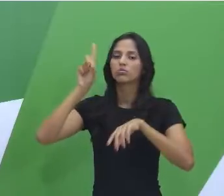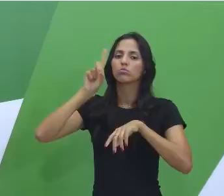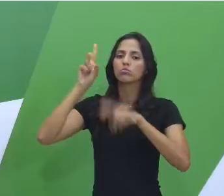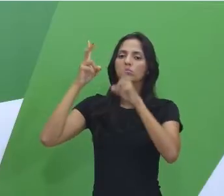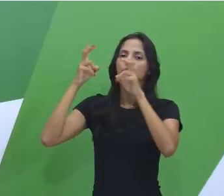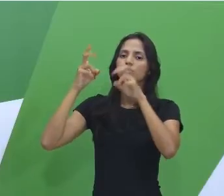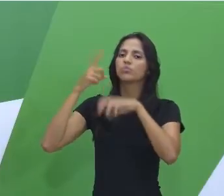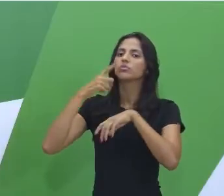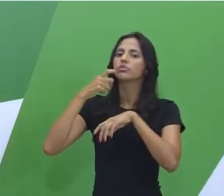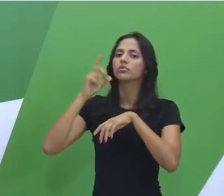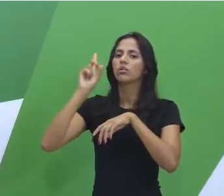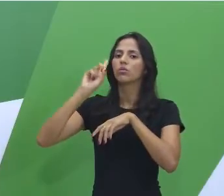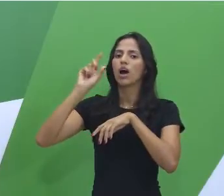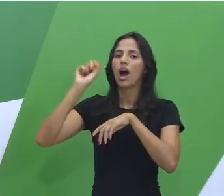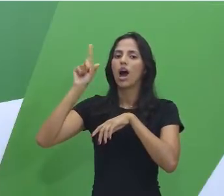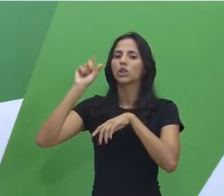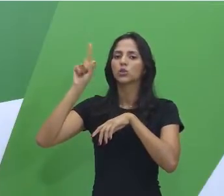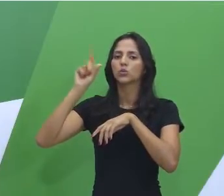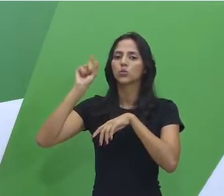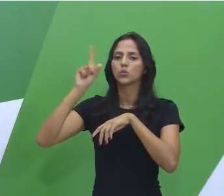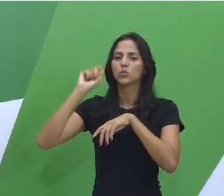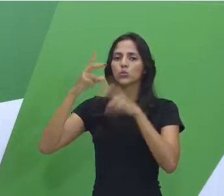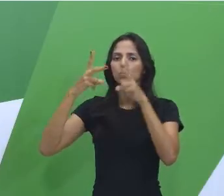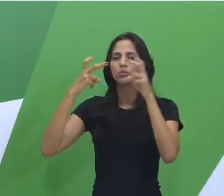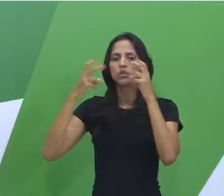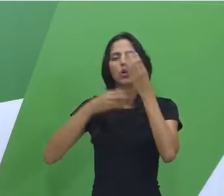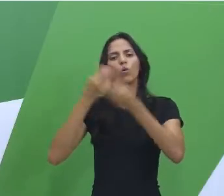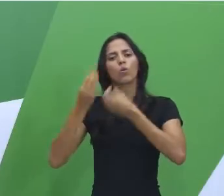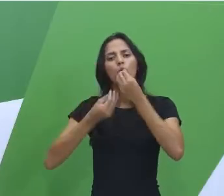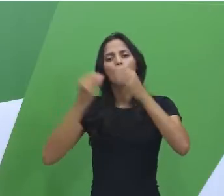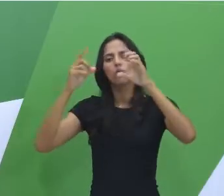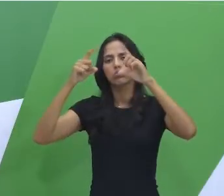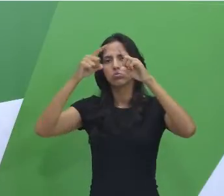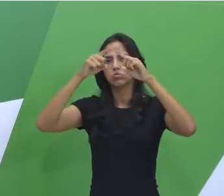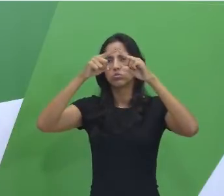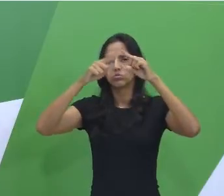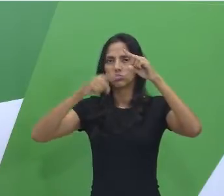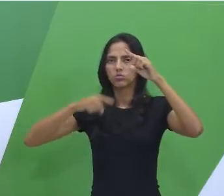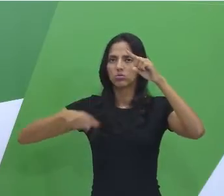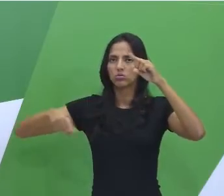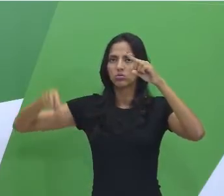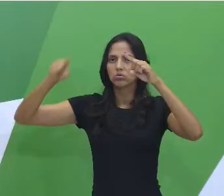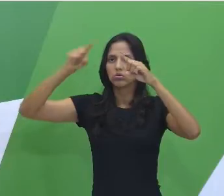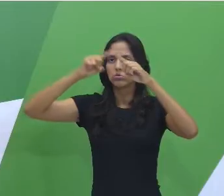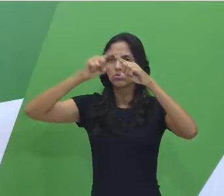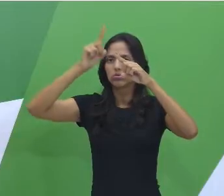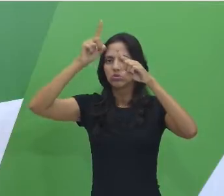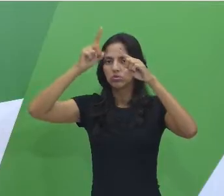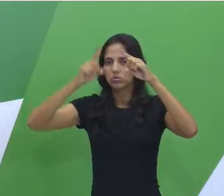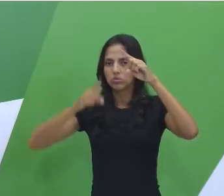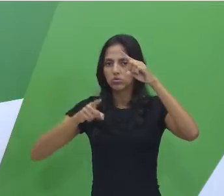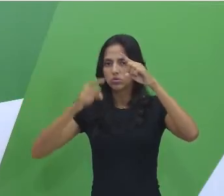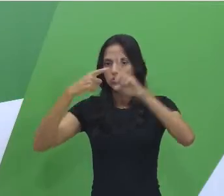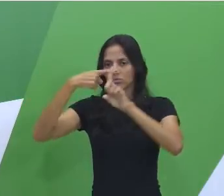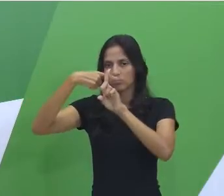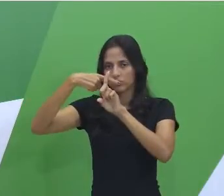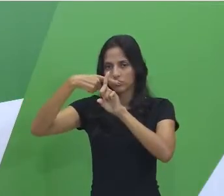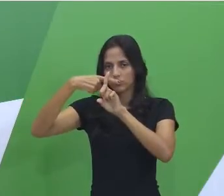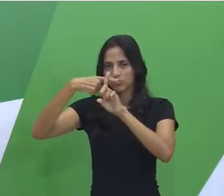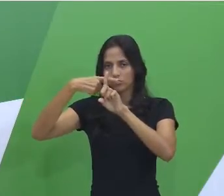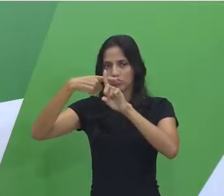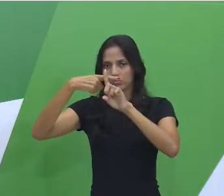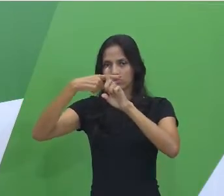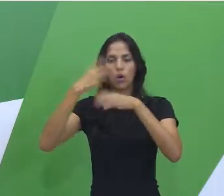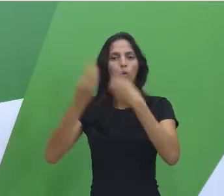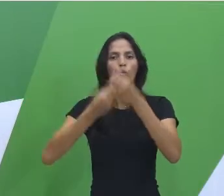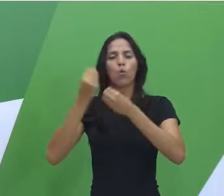Então considere o plano cartesiano. Uma circunferência com centro na origem, ou seja, no ponto OO, e com raio unitário igual a